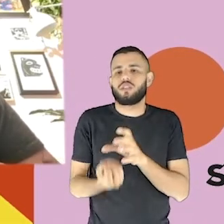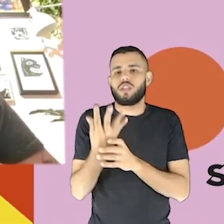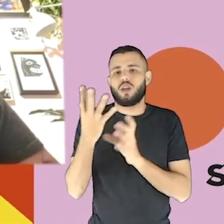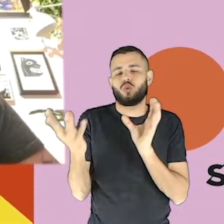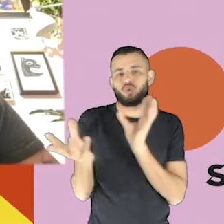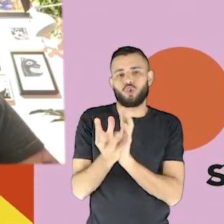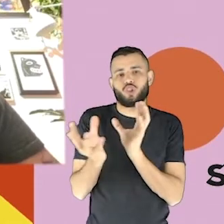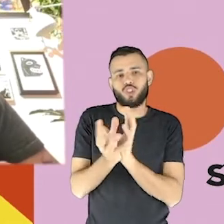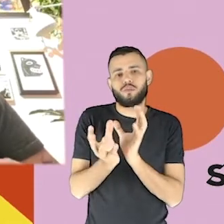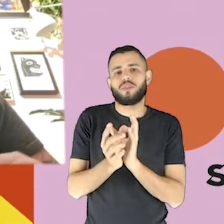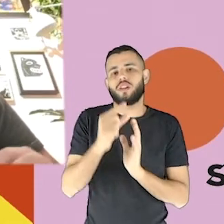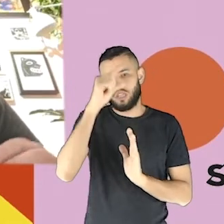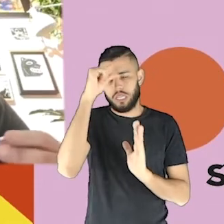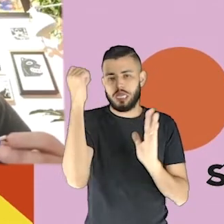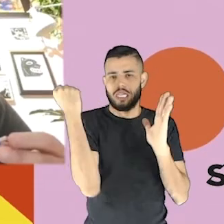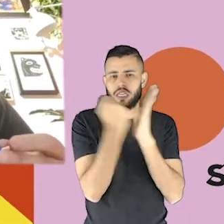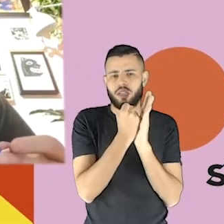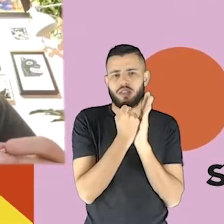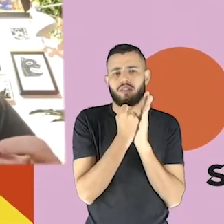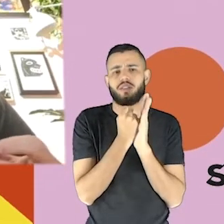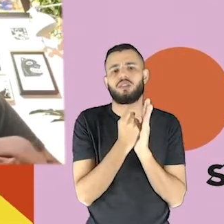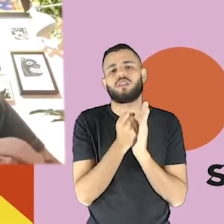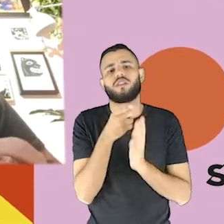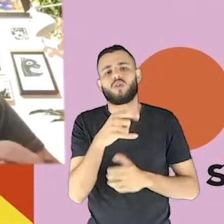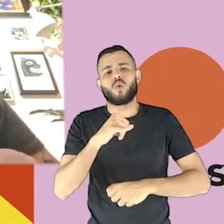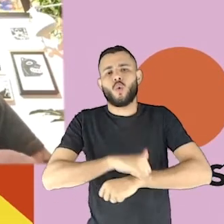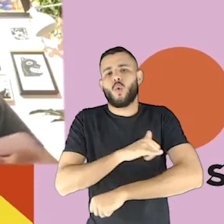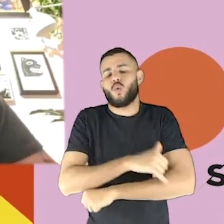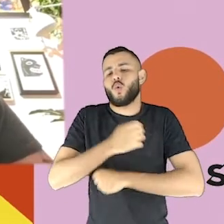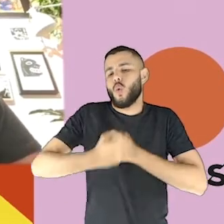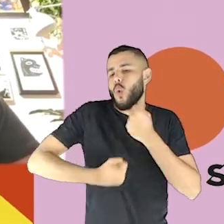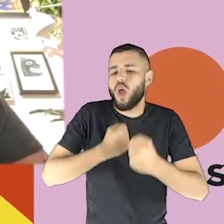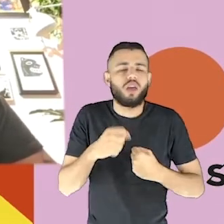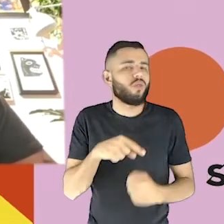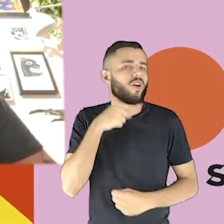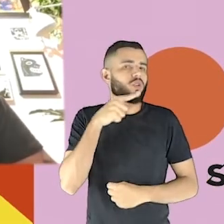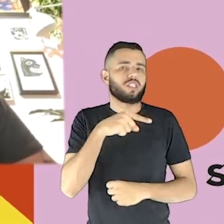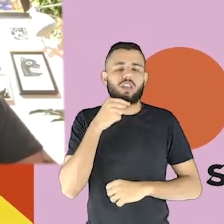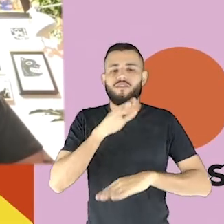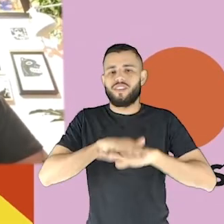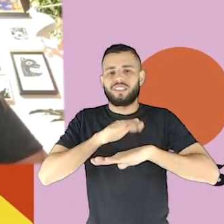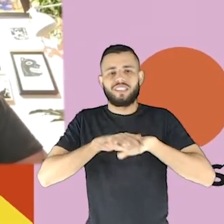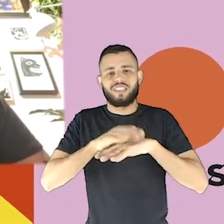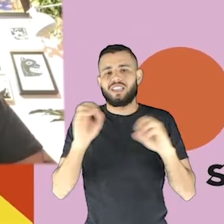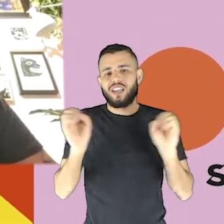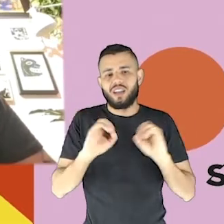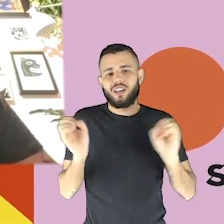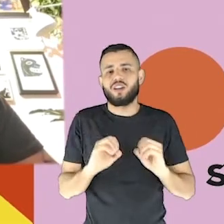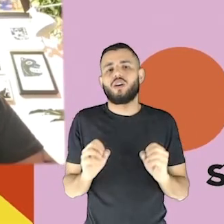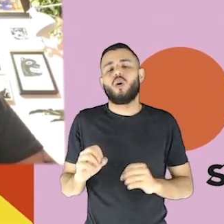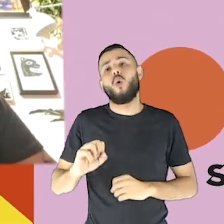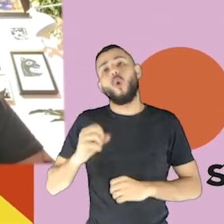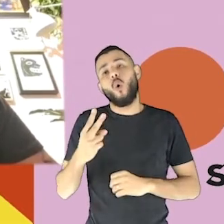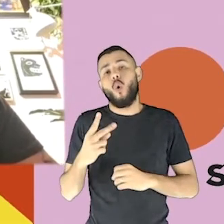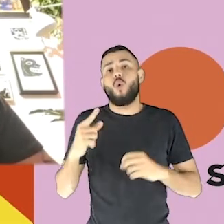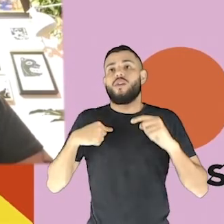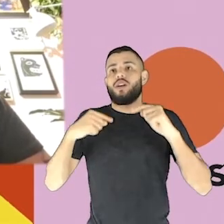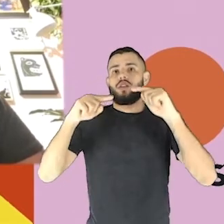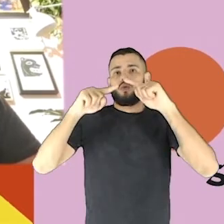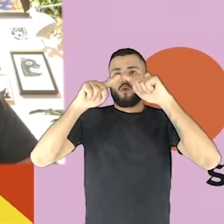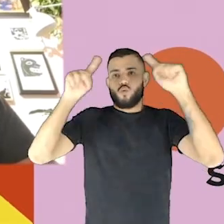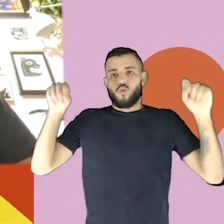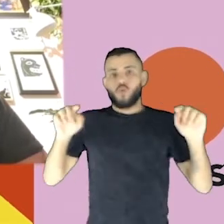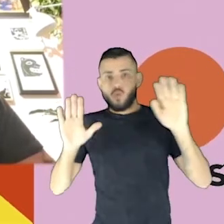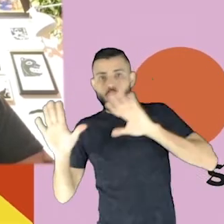montar time, que ela já é estigmatizada, tipo, olha lá o gordo, não vai conseguir correr, não vai conseguir fazer nada, ou o gordo vai pro gol, porque